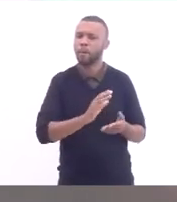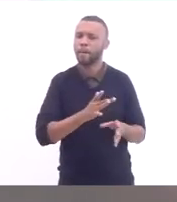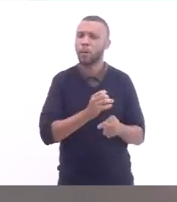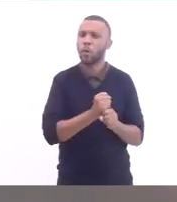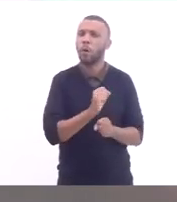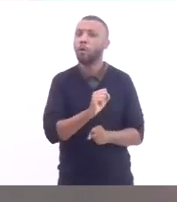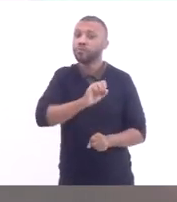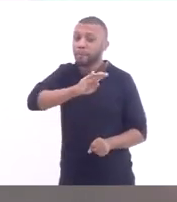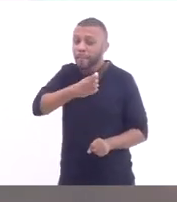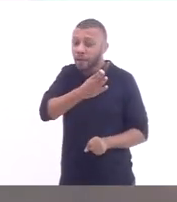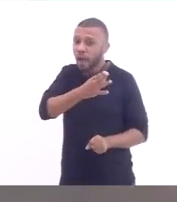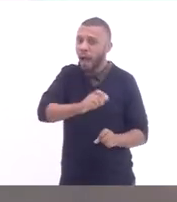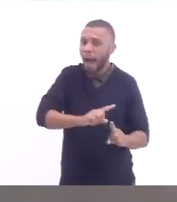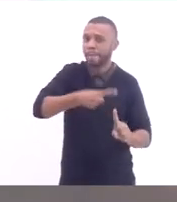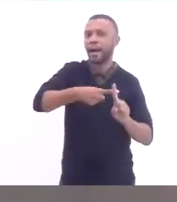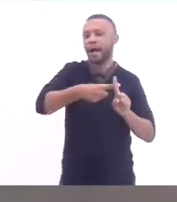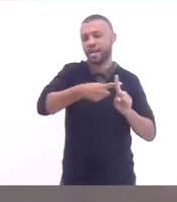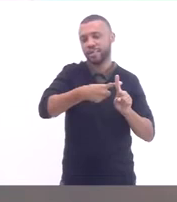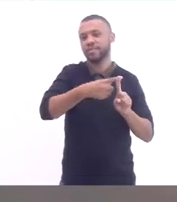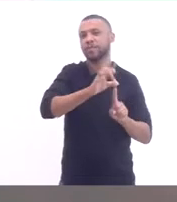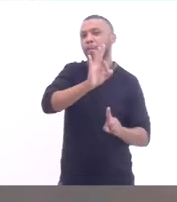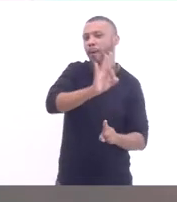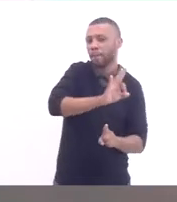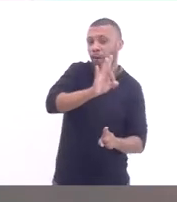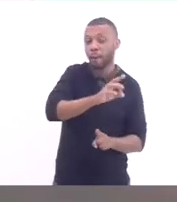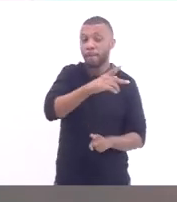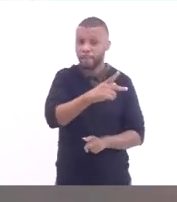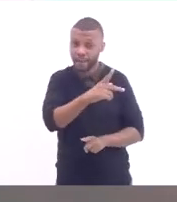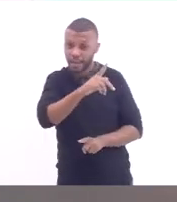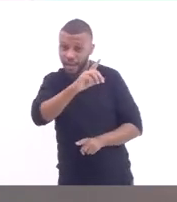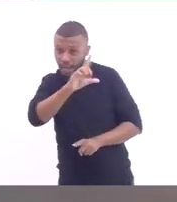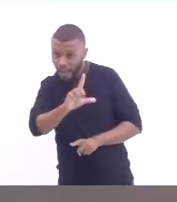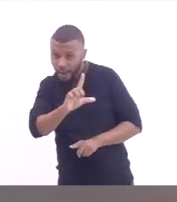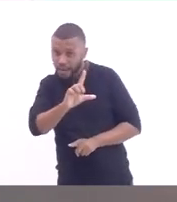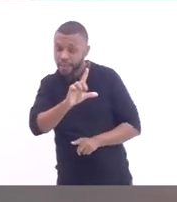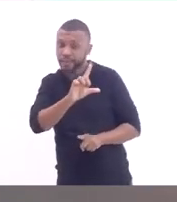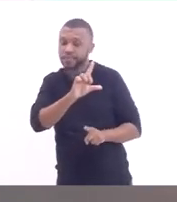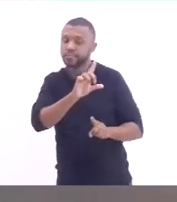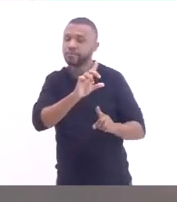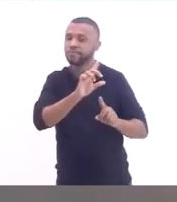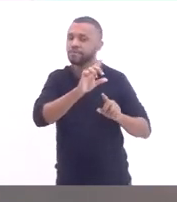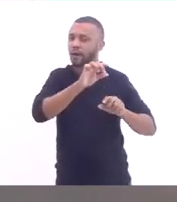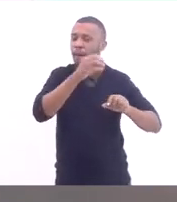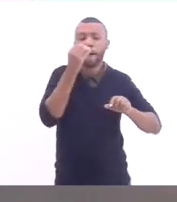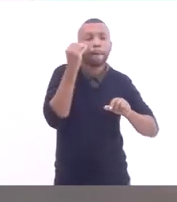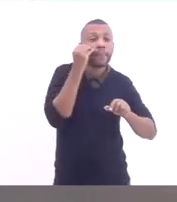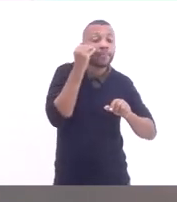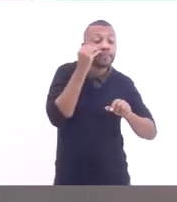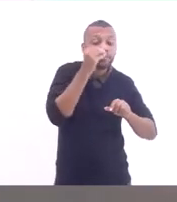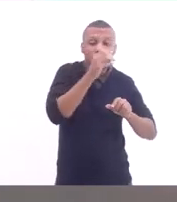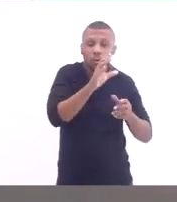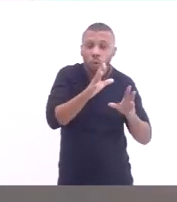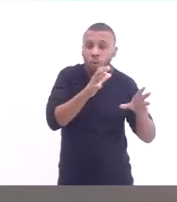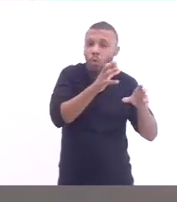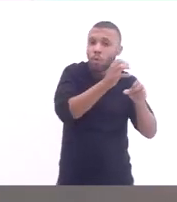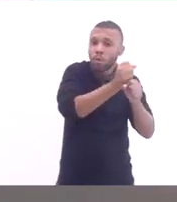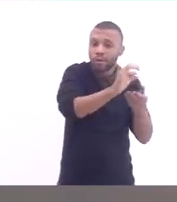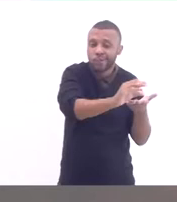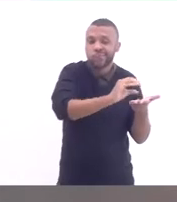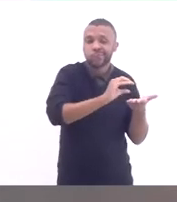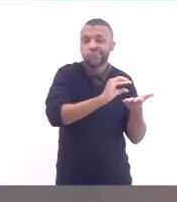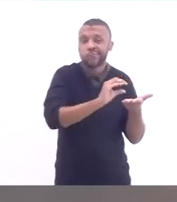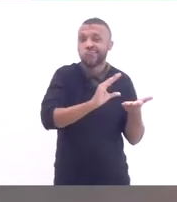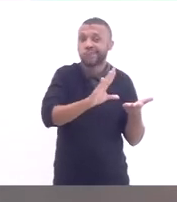mais de royalties PE em relação ao previsto, nós vamos ter perdas significativas